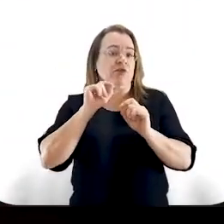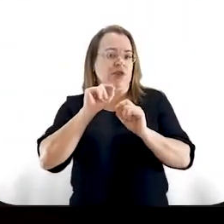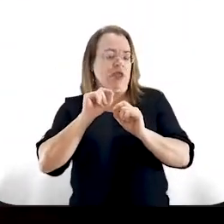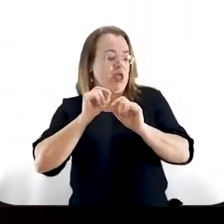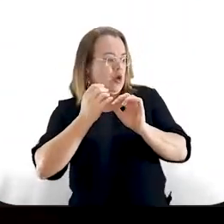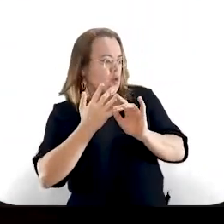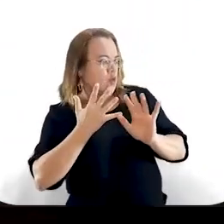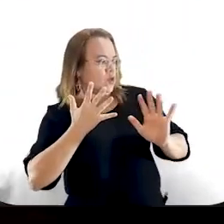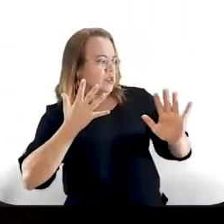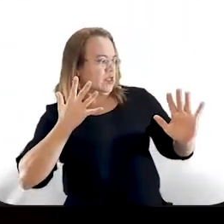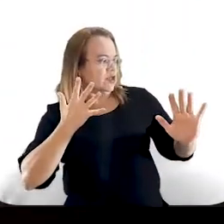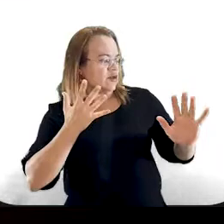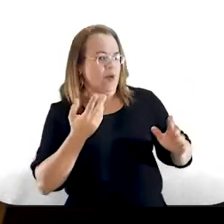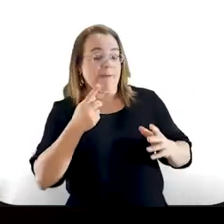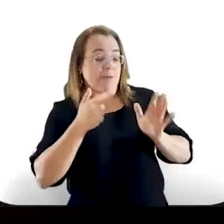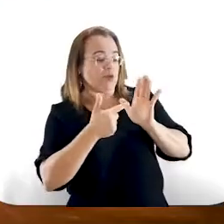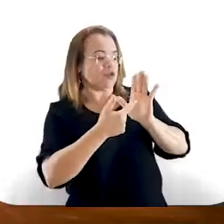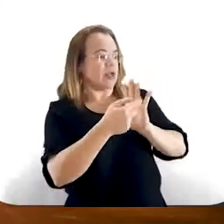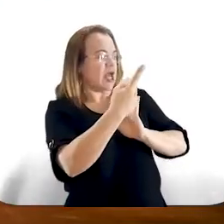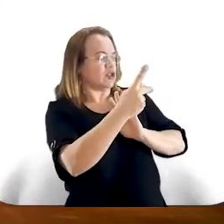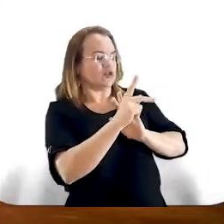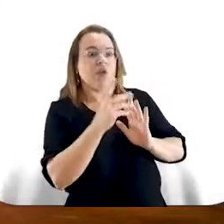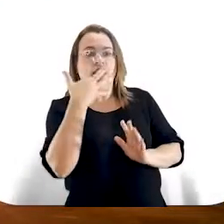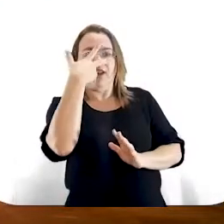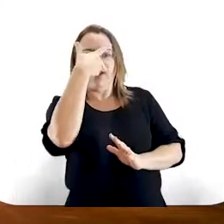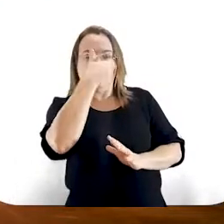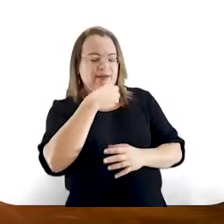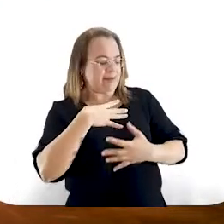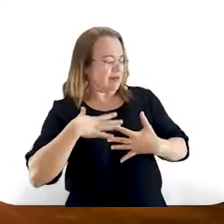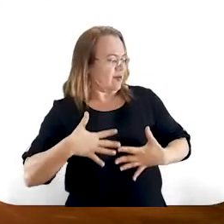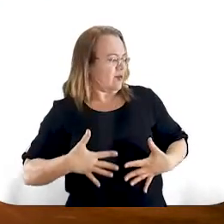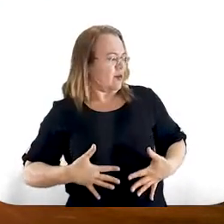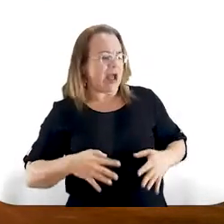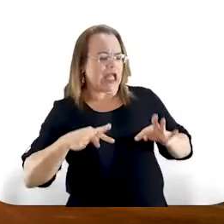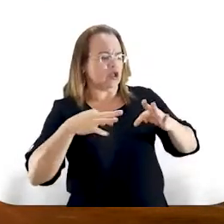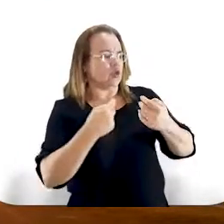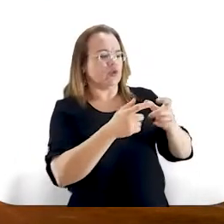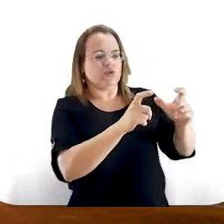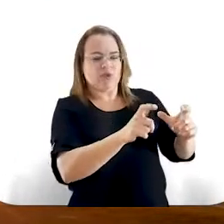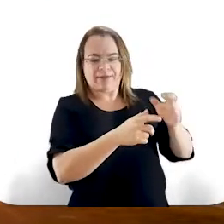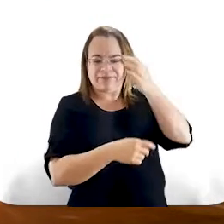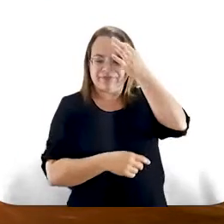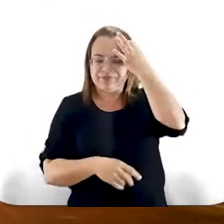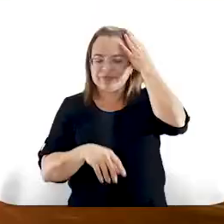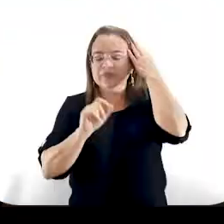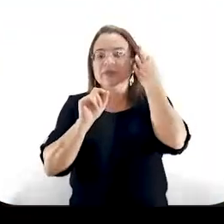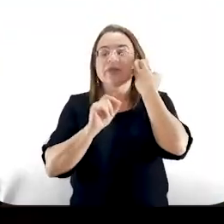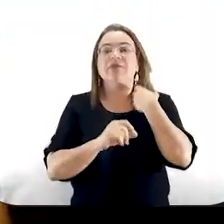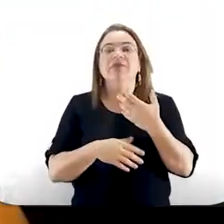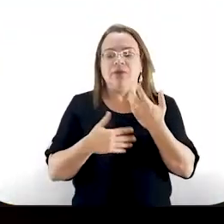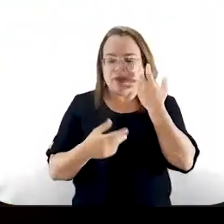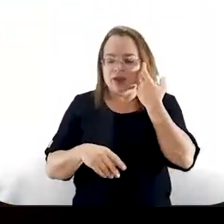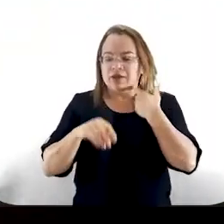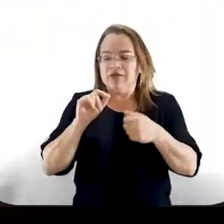linda roupa no vilarejo, é claro. Ele sempre era assim. Foi-se, então,